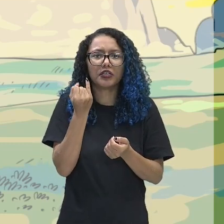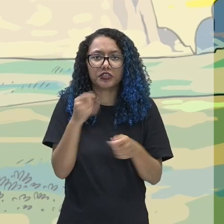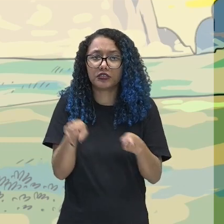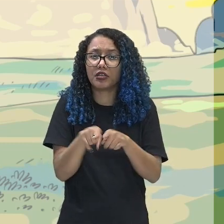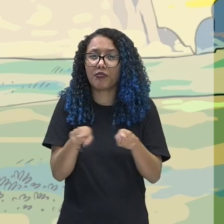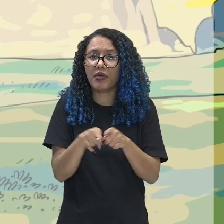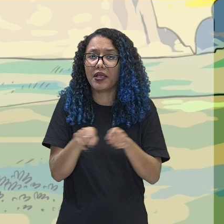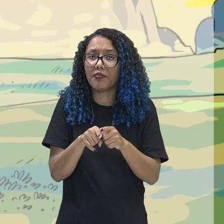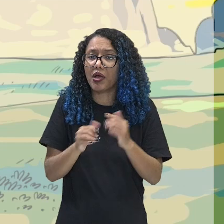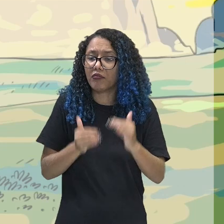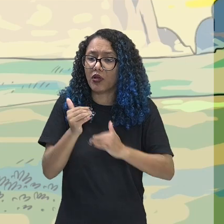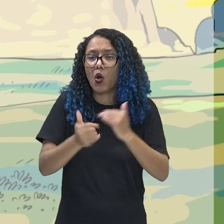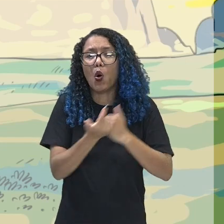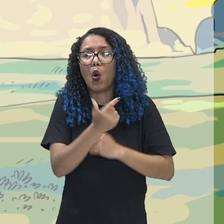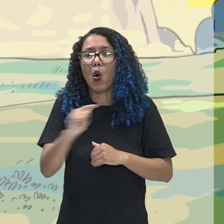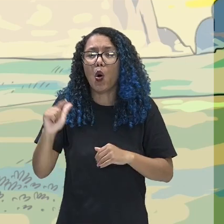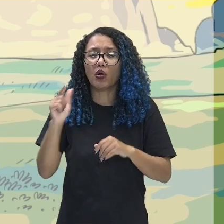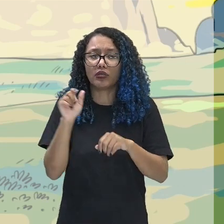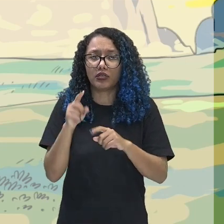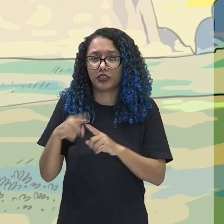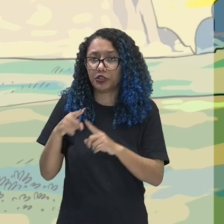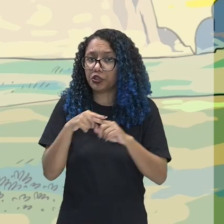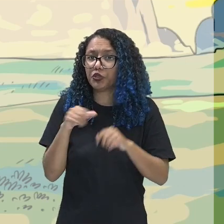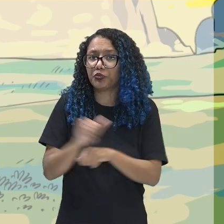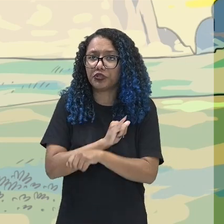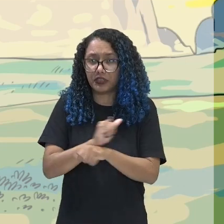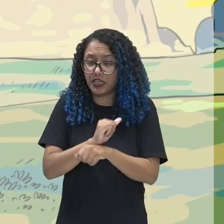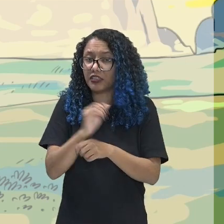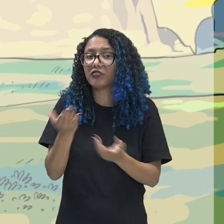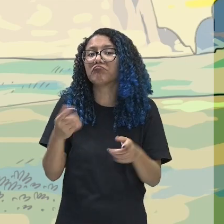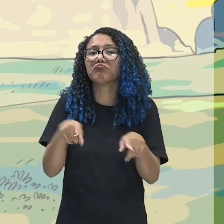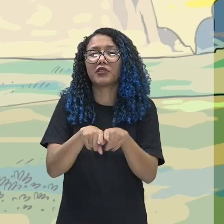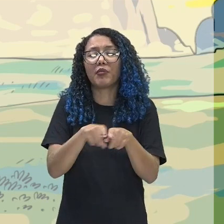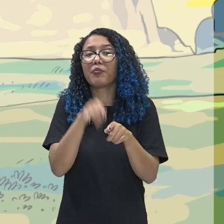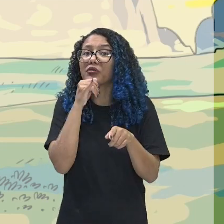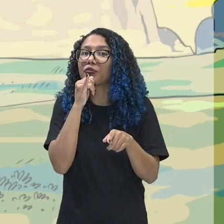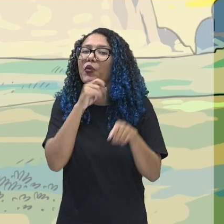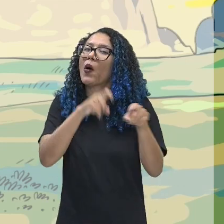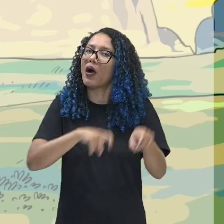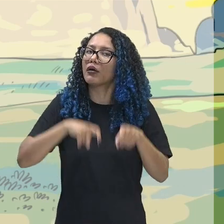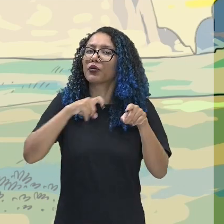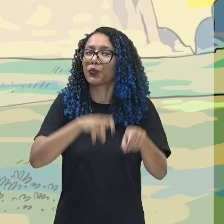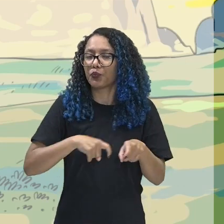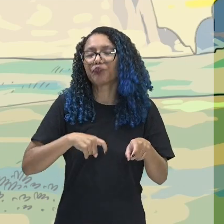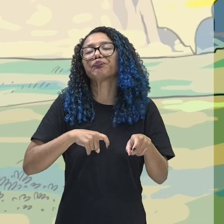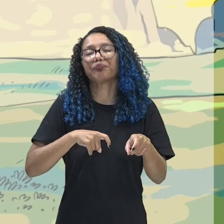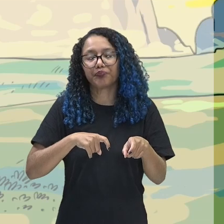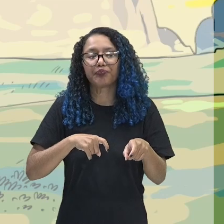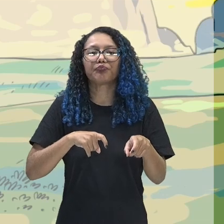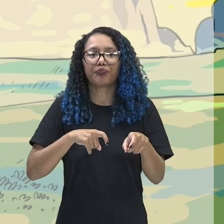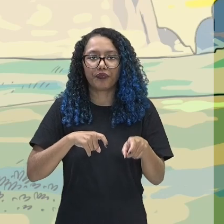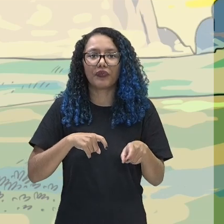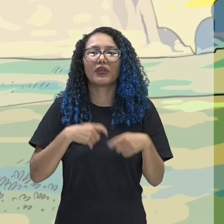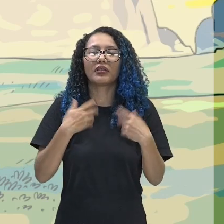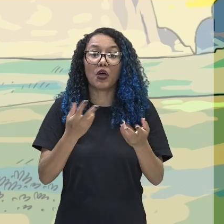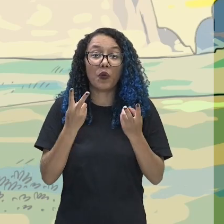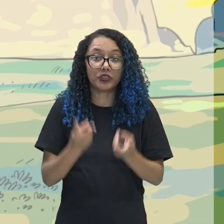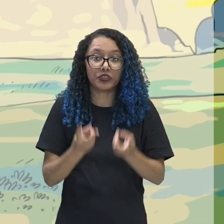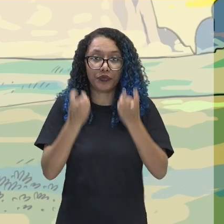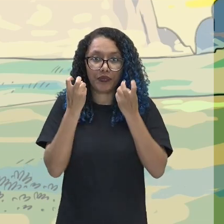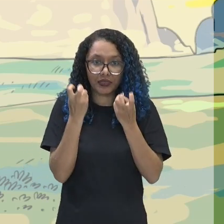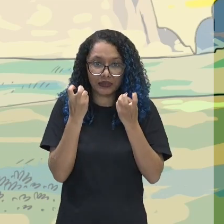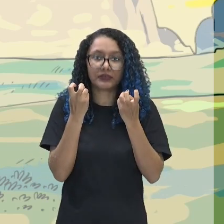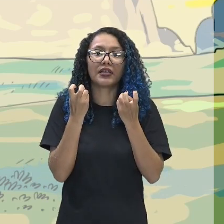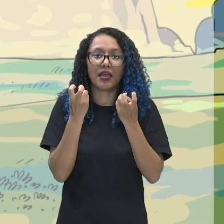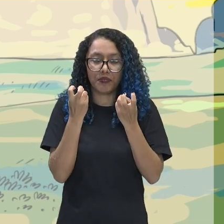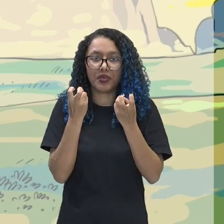técnicas, inclusive a própria agricultura, tá, gente? A gente vê, então, que uma das grandes revoluções do